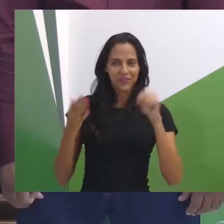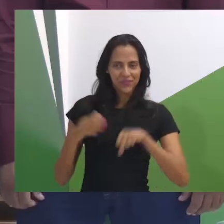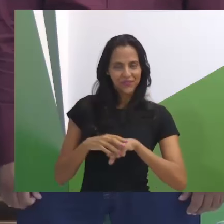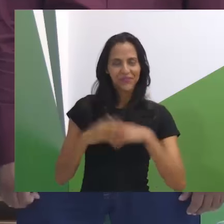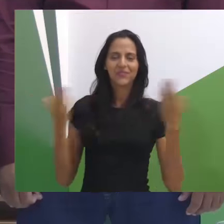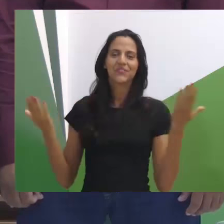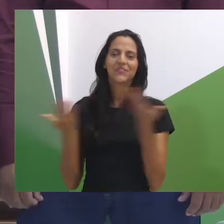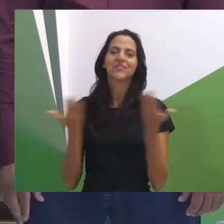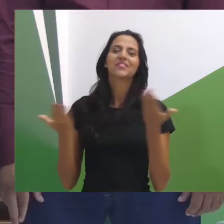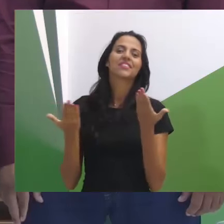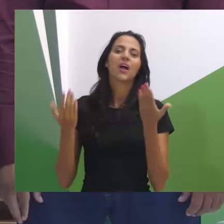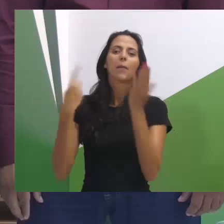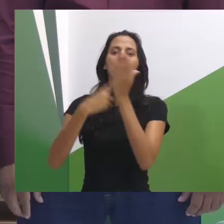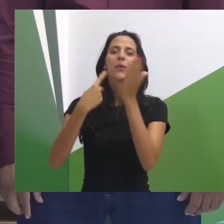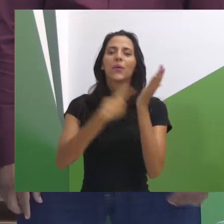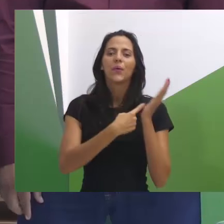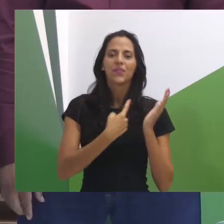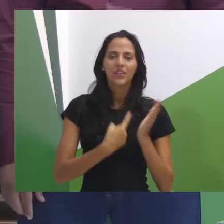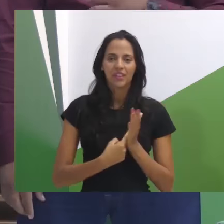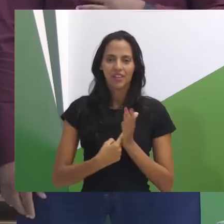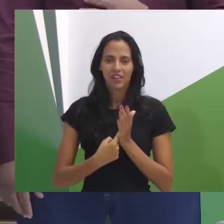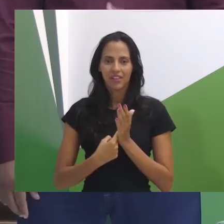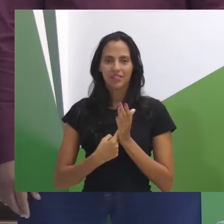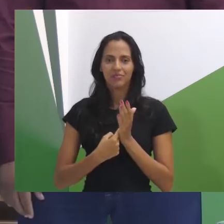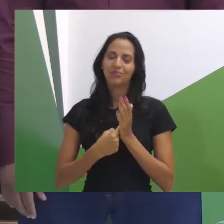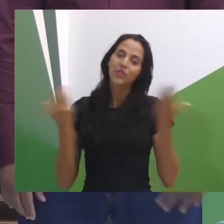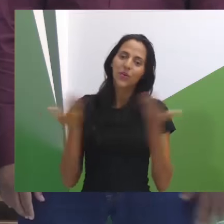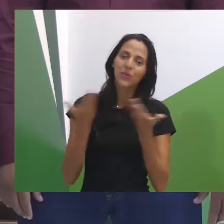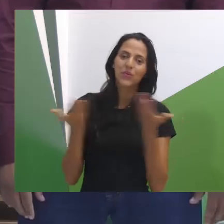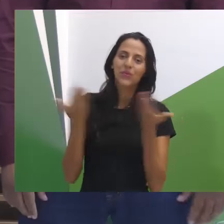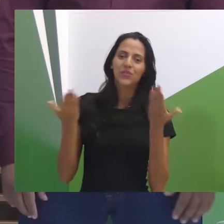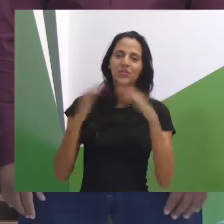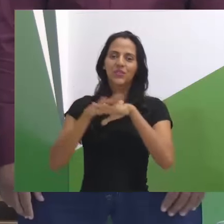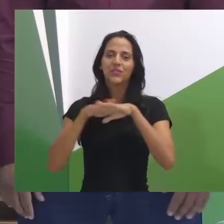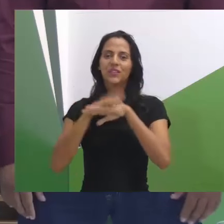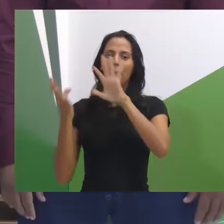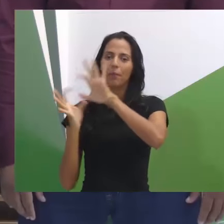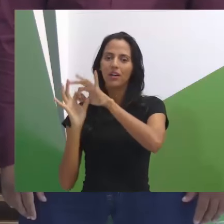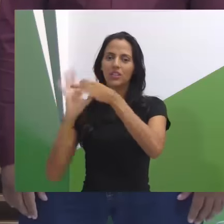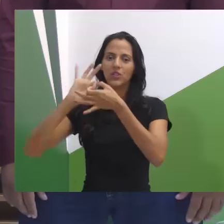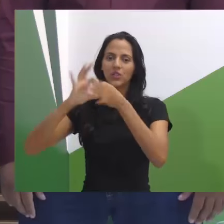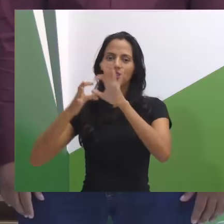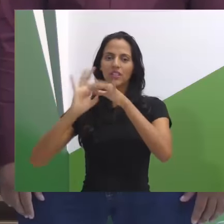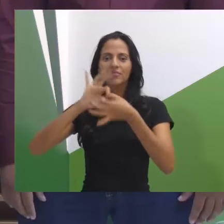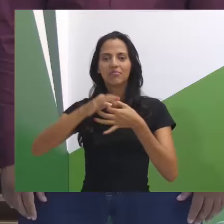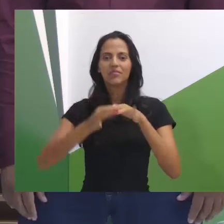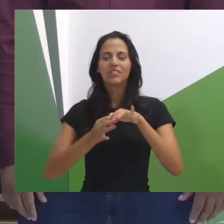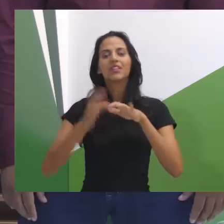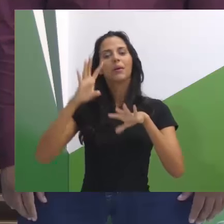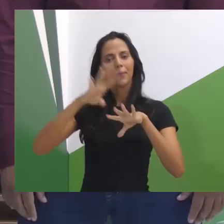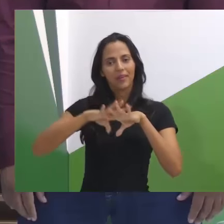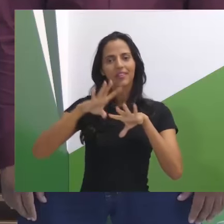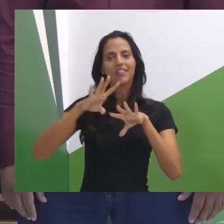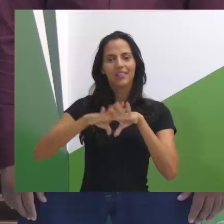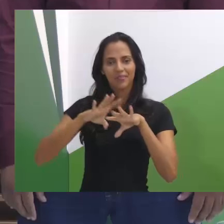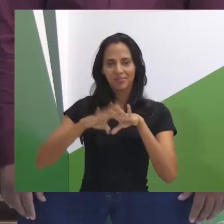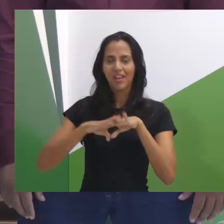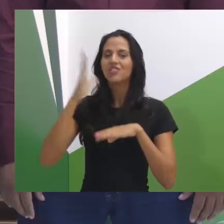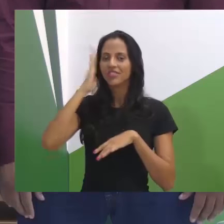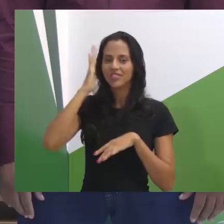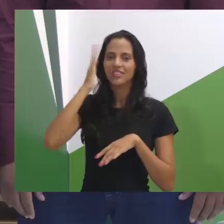fizeram o convite E eu invadi esse espaço aqui para falar de Olimpíadas Nós estamos, uma coisa que está bastante em moda nos nossos